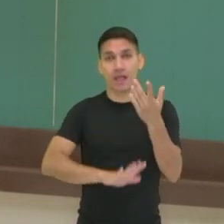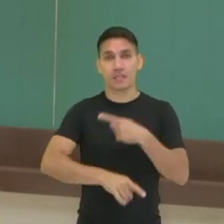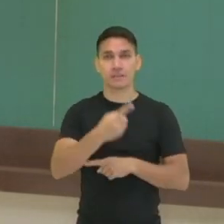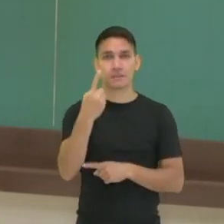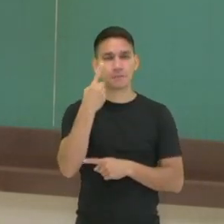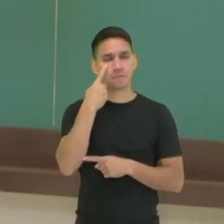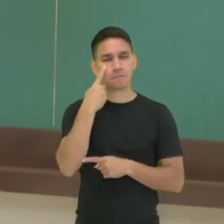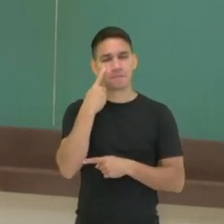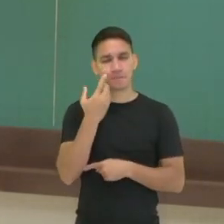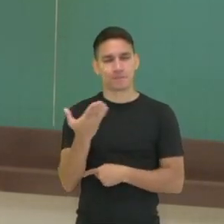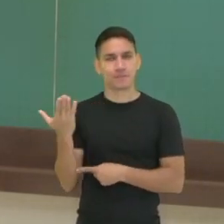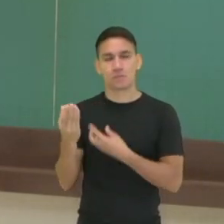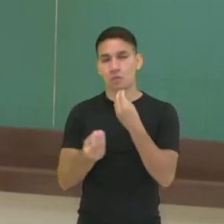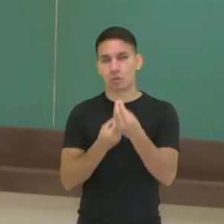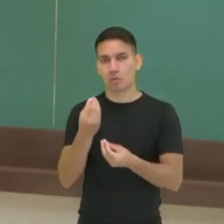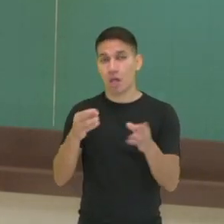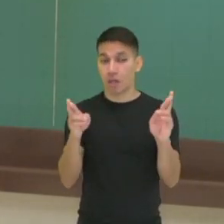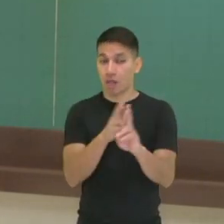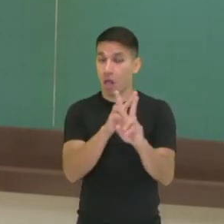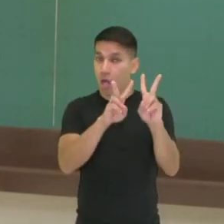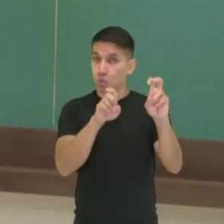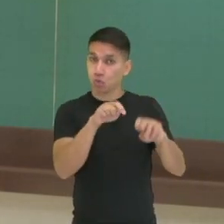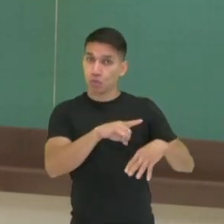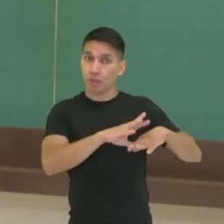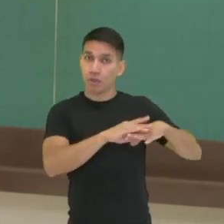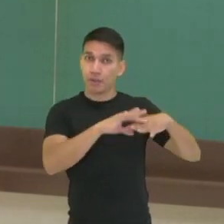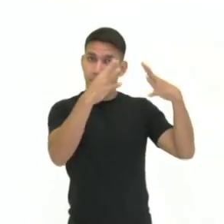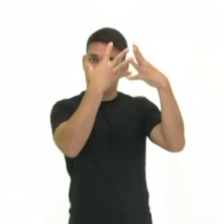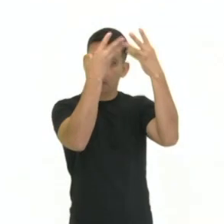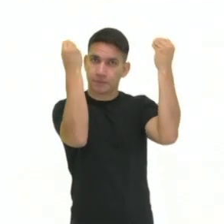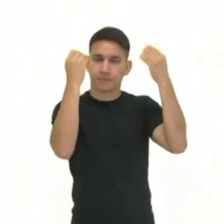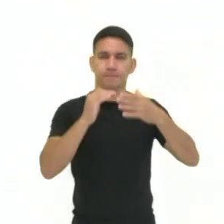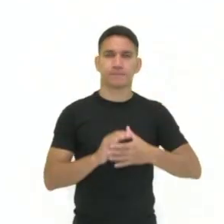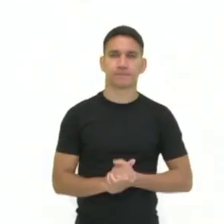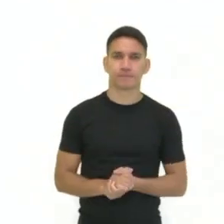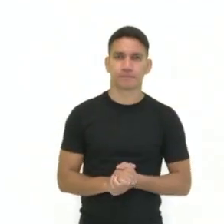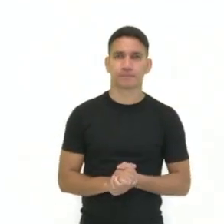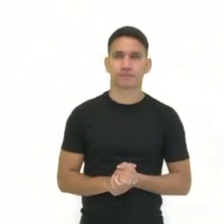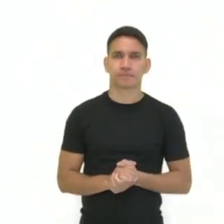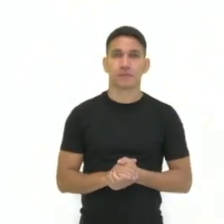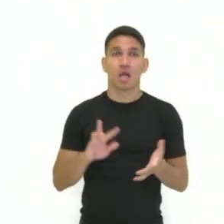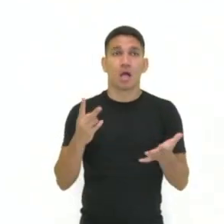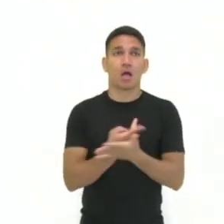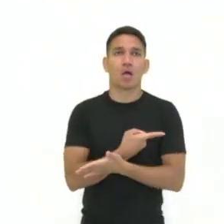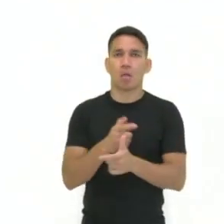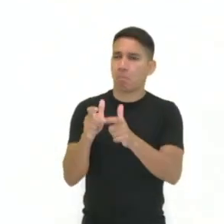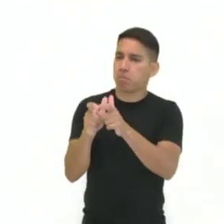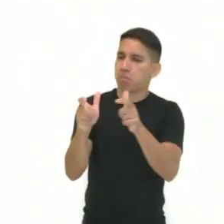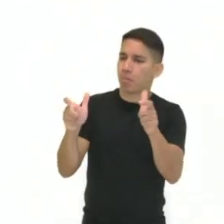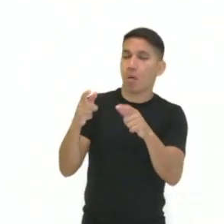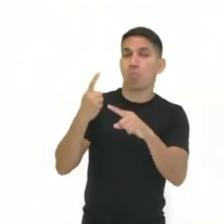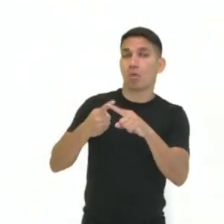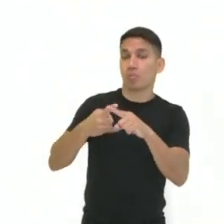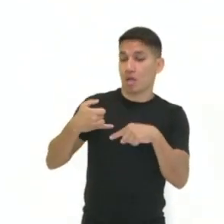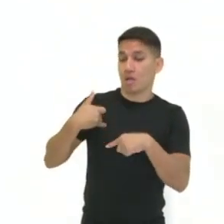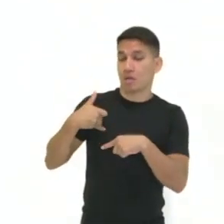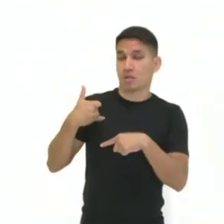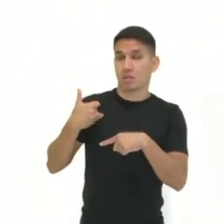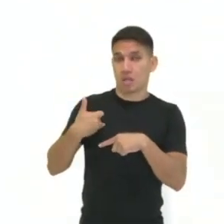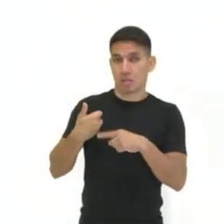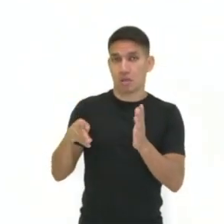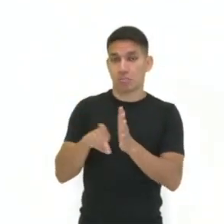nossa primeira atividade relacionada ao mal de Alzheimer. Em decorrência do aumento da idade média